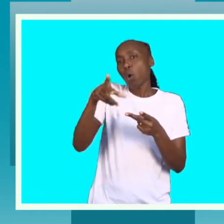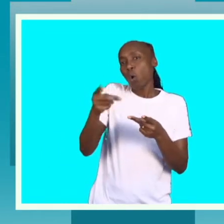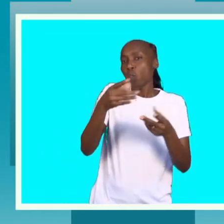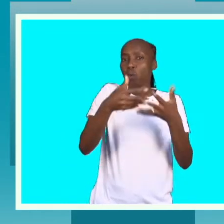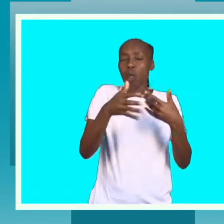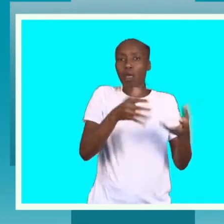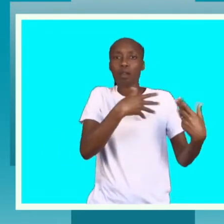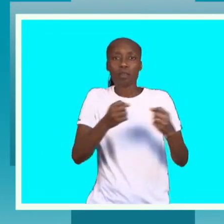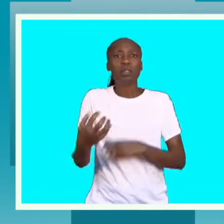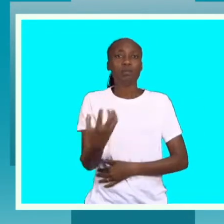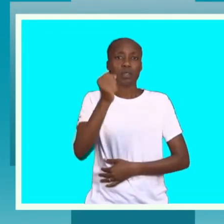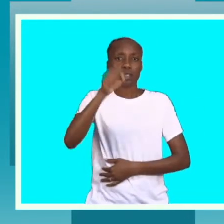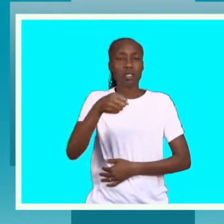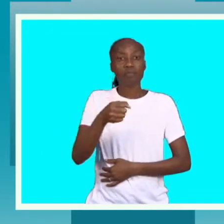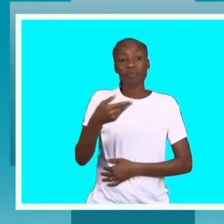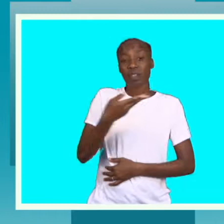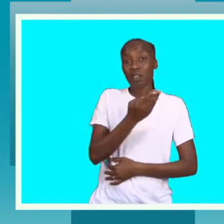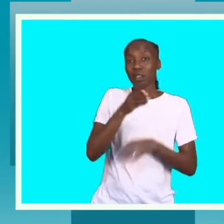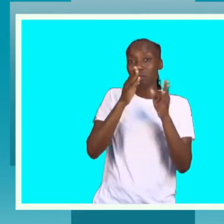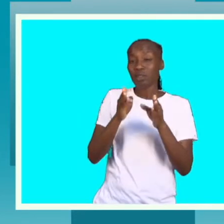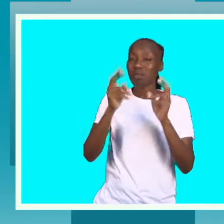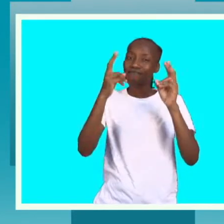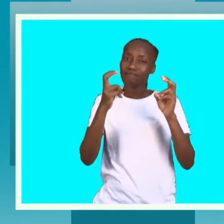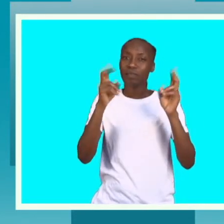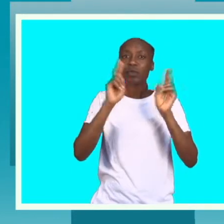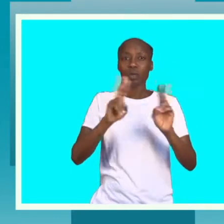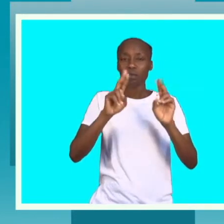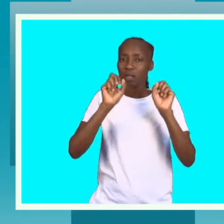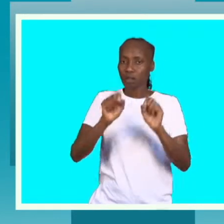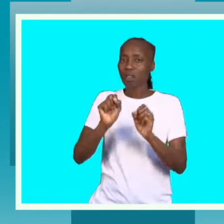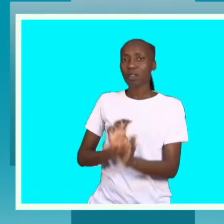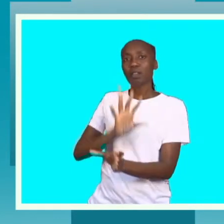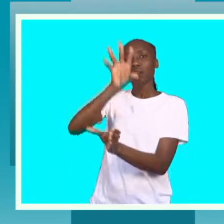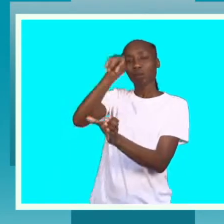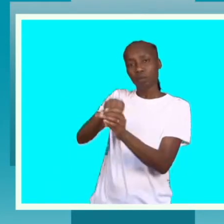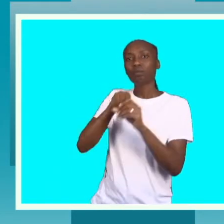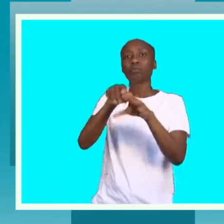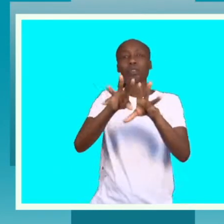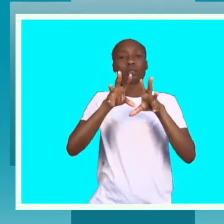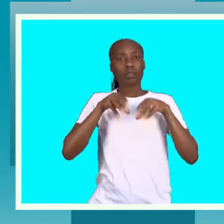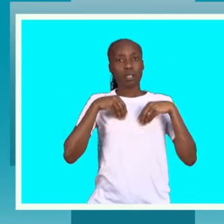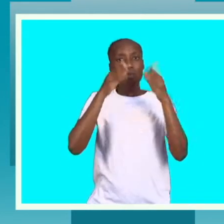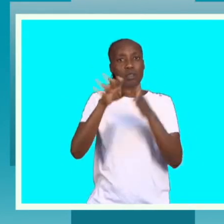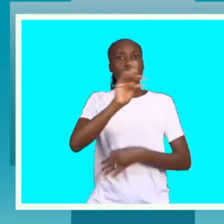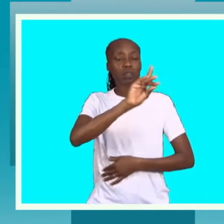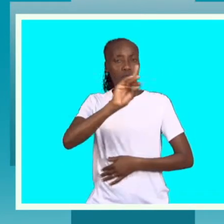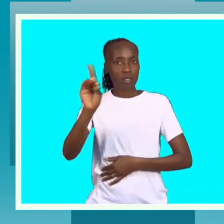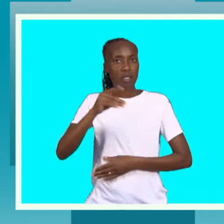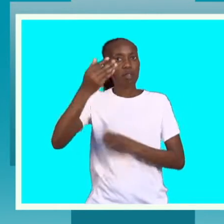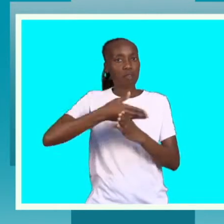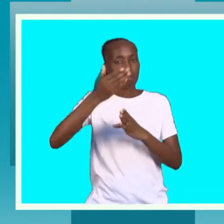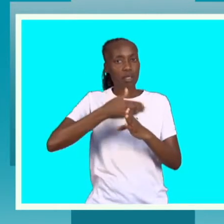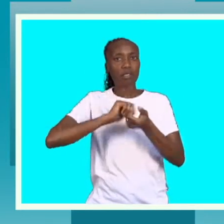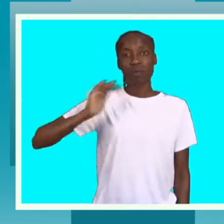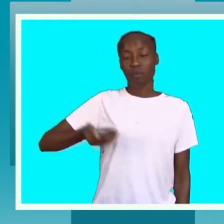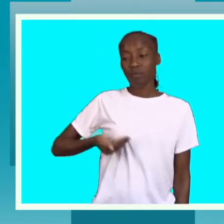capaz. Então, as pessoas ditas normais devem considerar e incluir essa pessoa com deficiência na prática do